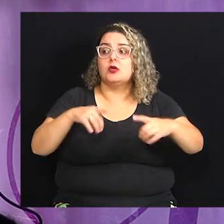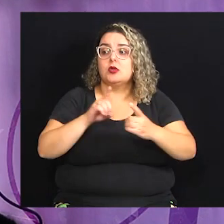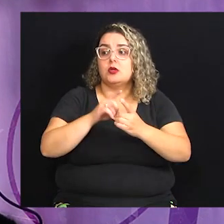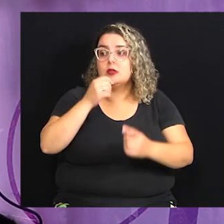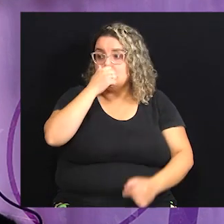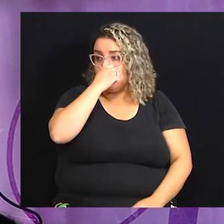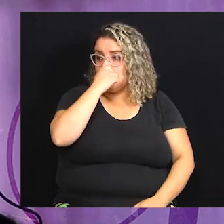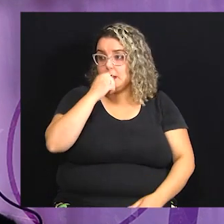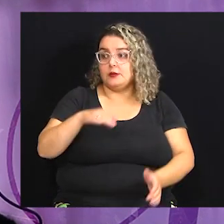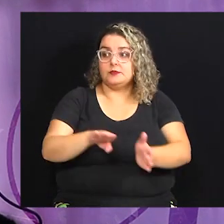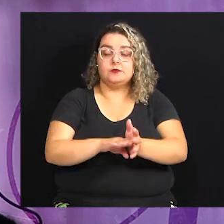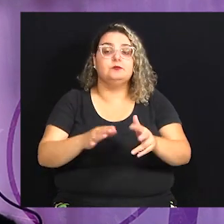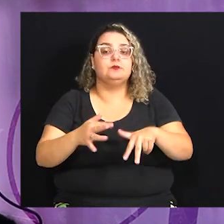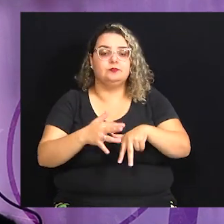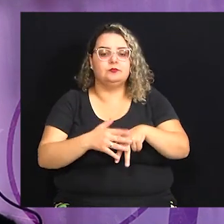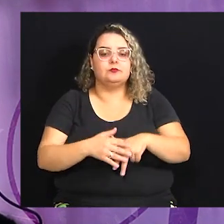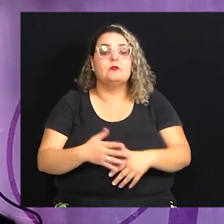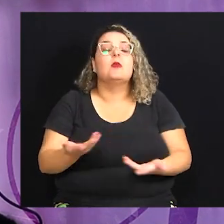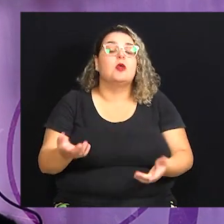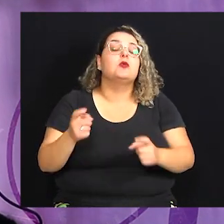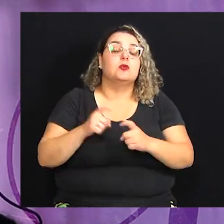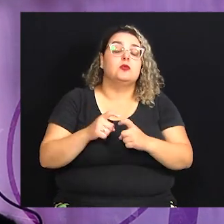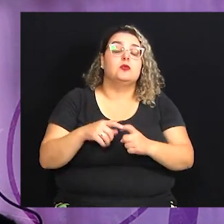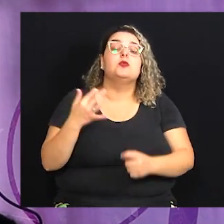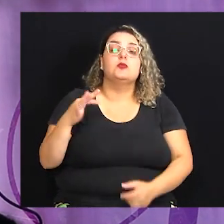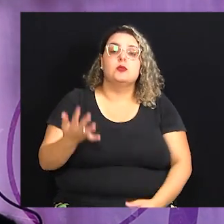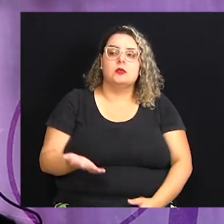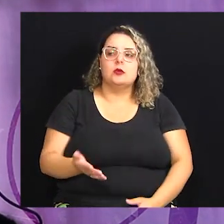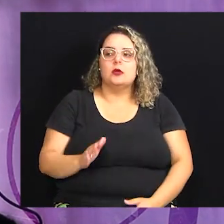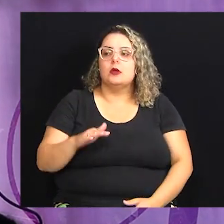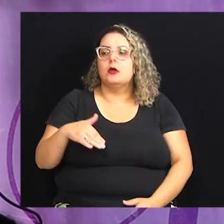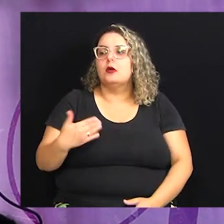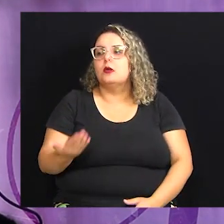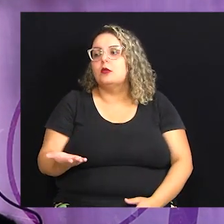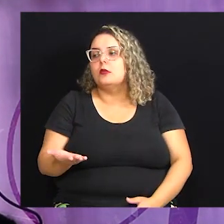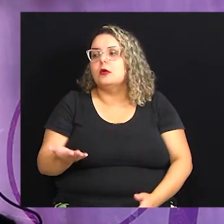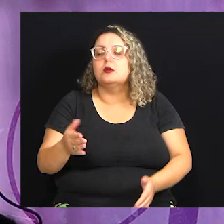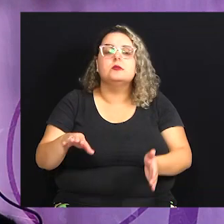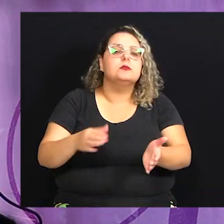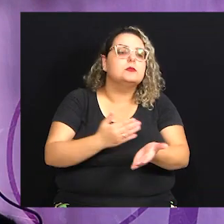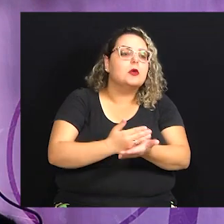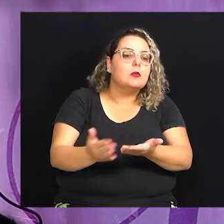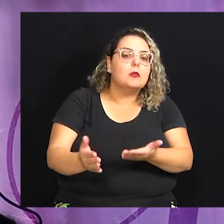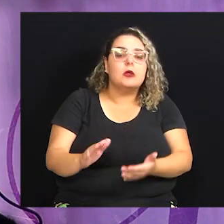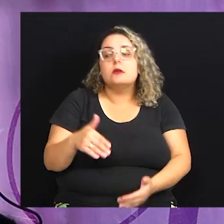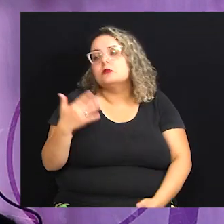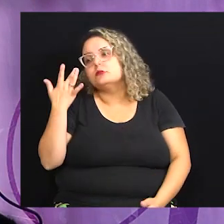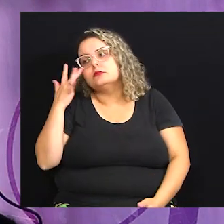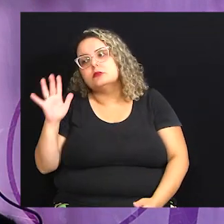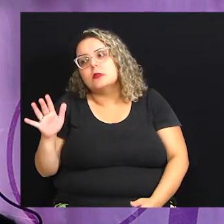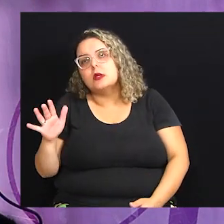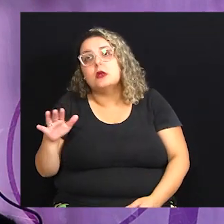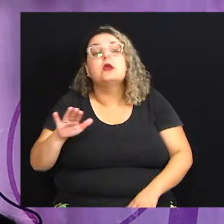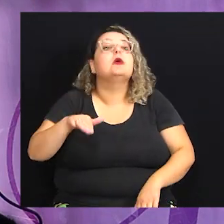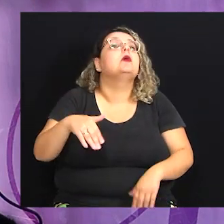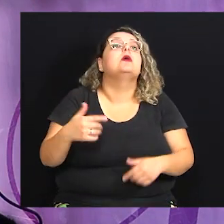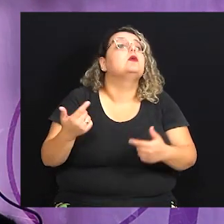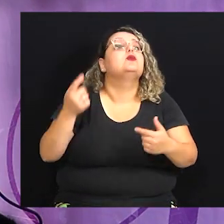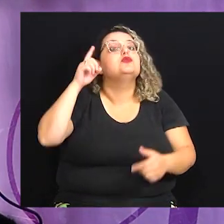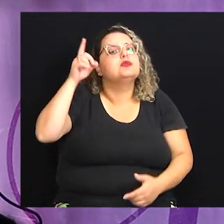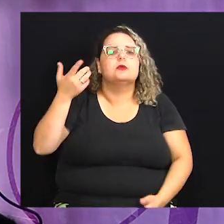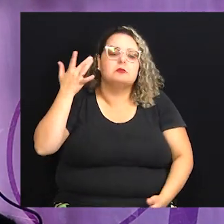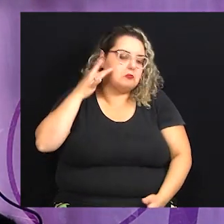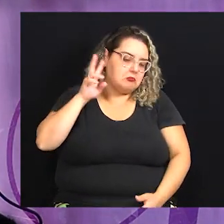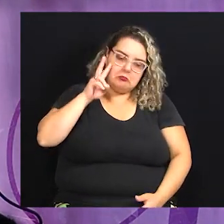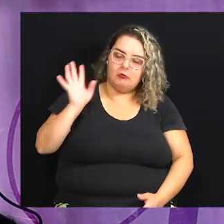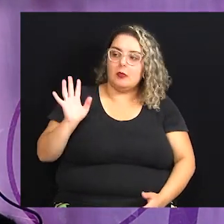consultório, né? De repente chega aquele paciente, doutor, estou com dor. Quando é que essa dor vem? Não sei. Mas quando teve dor, não lembro.